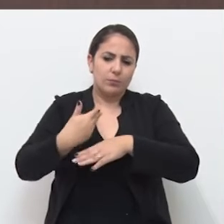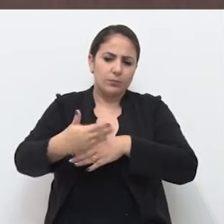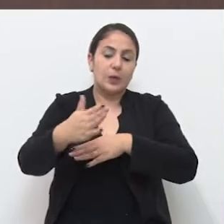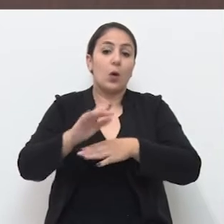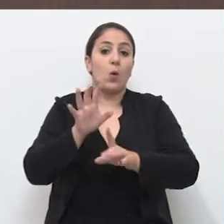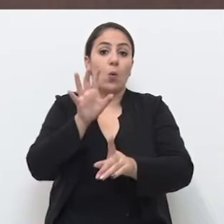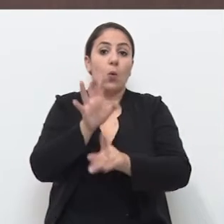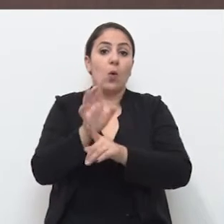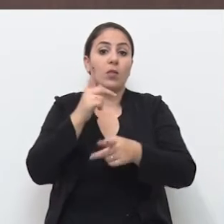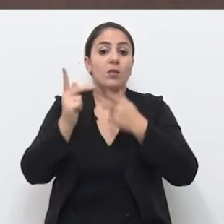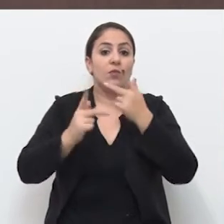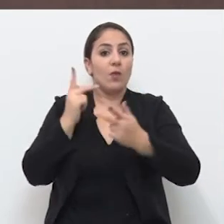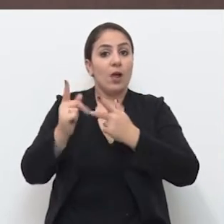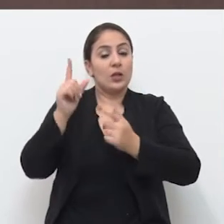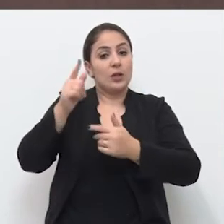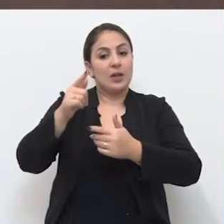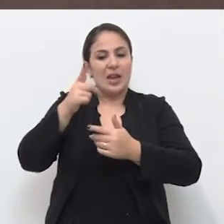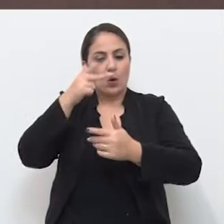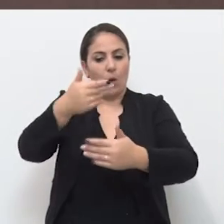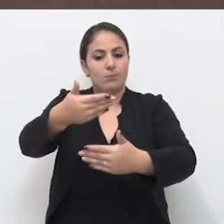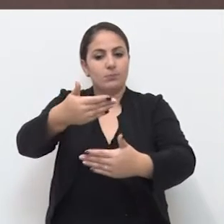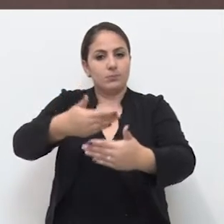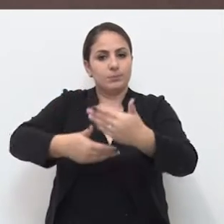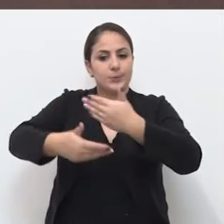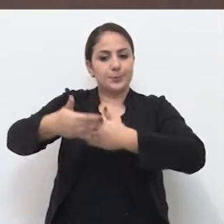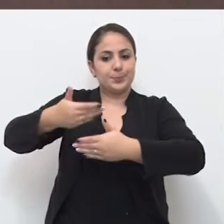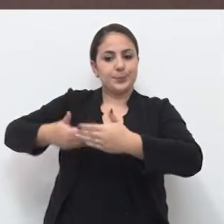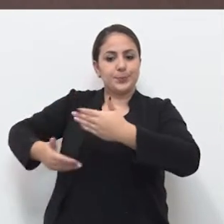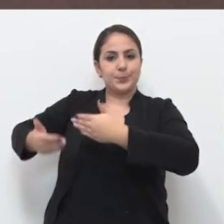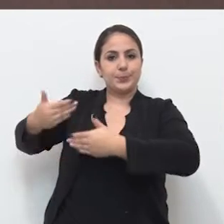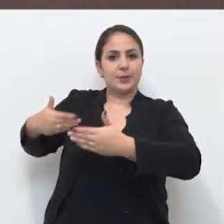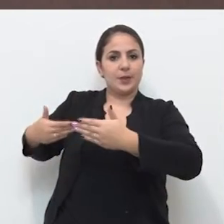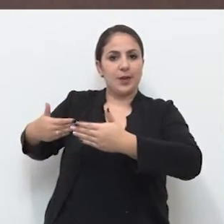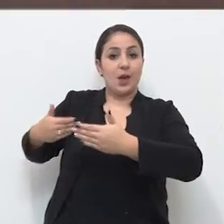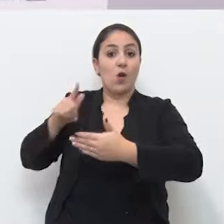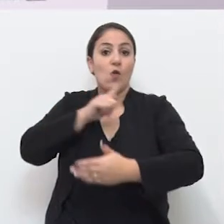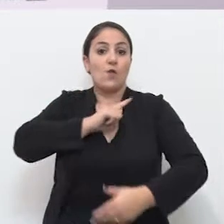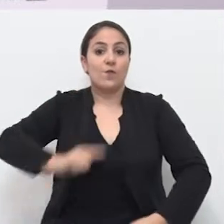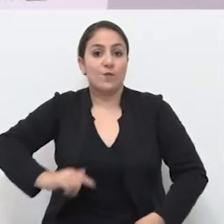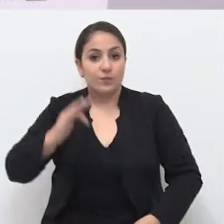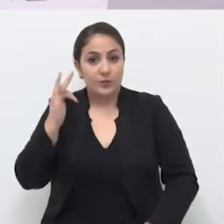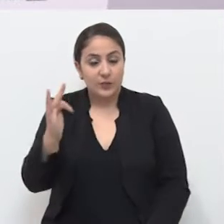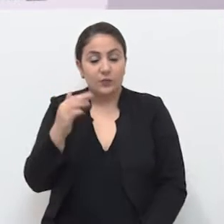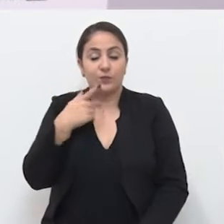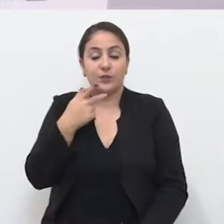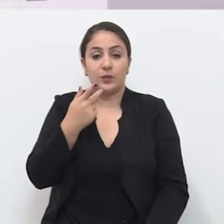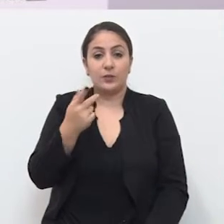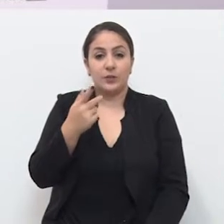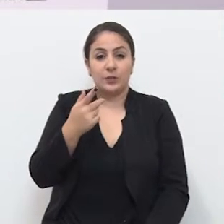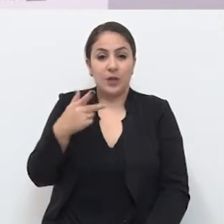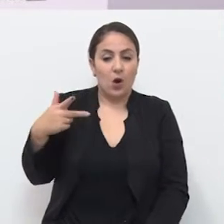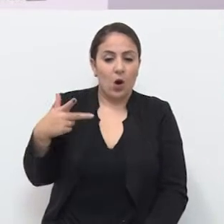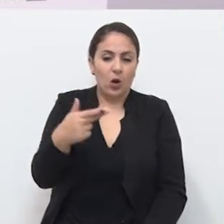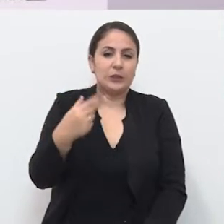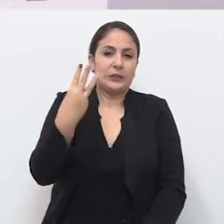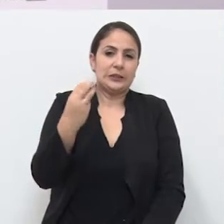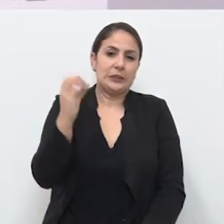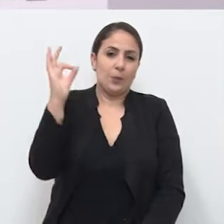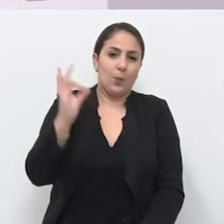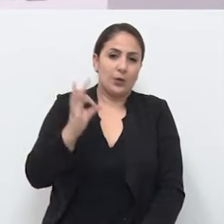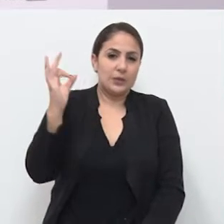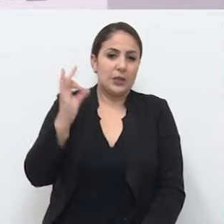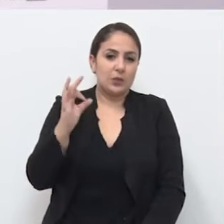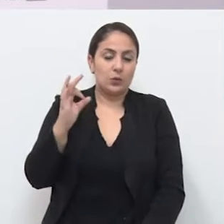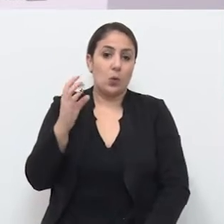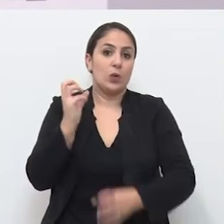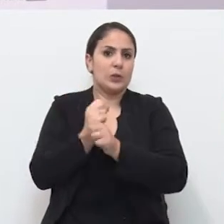recentemente contra o que ele chamou de retrocessos do governo federal. Ele determinou um corte em torno de